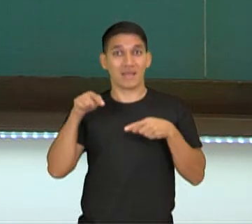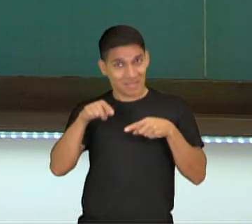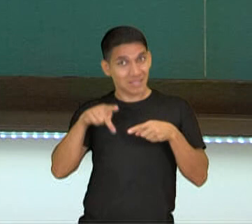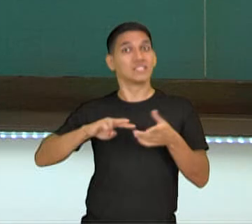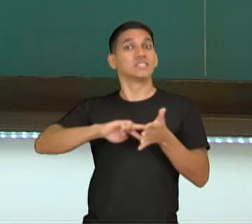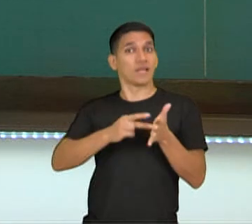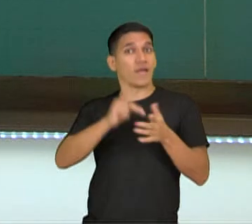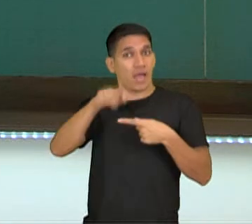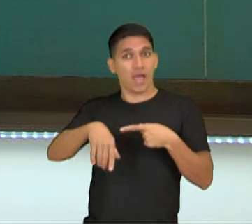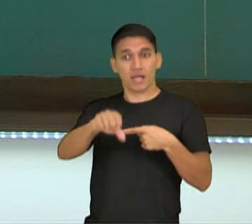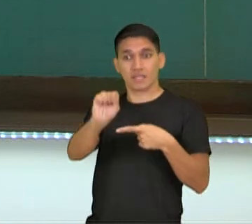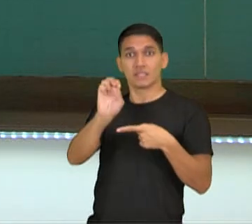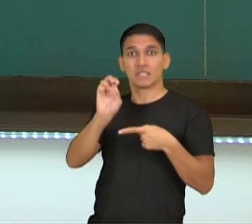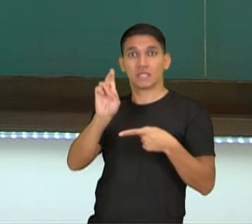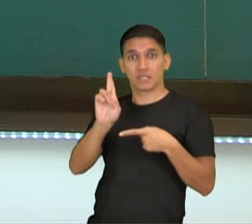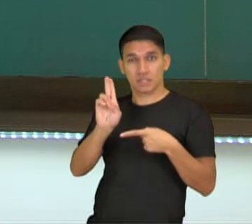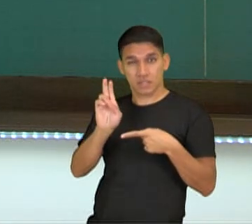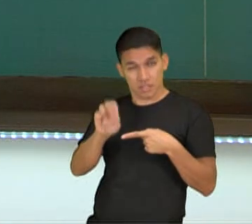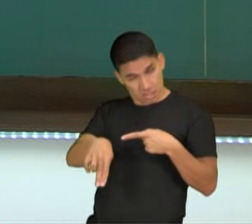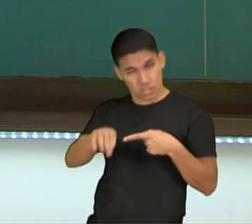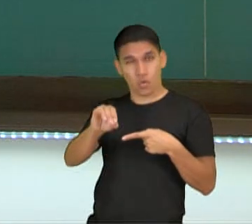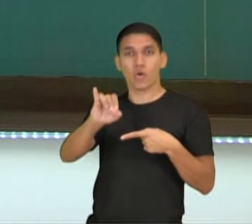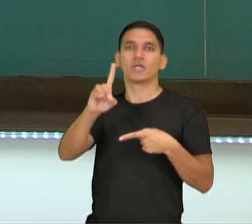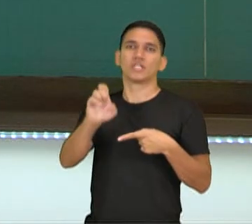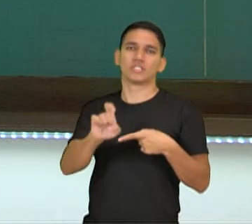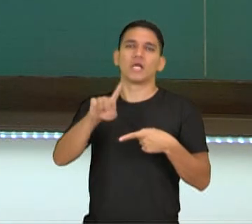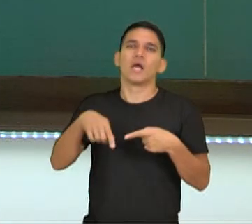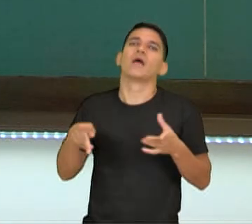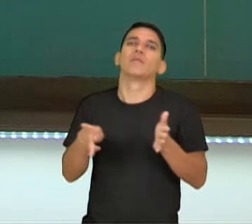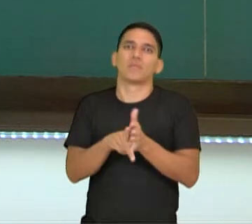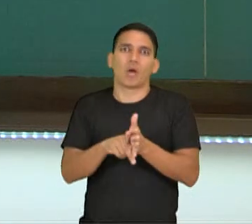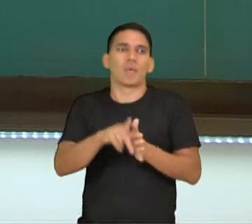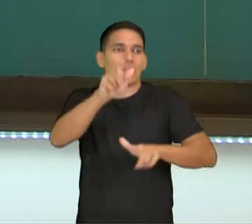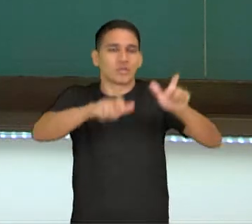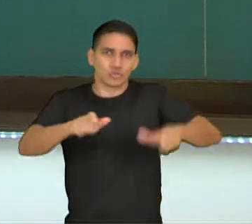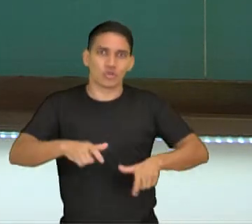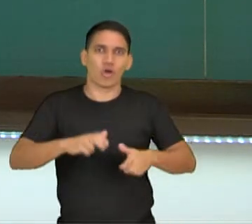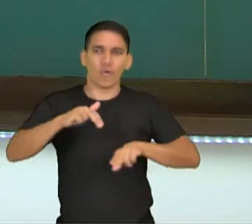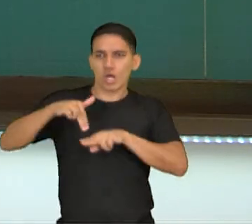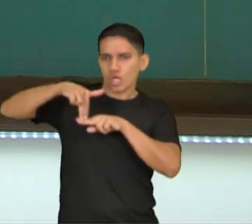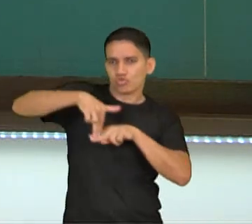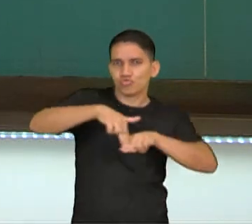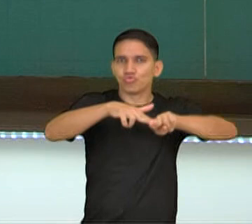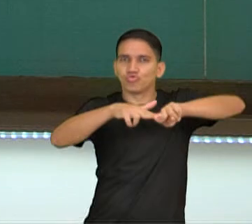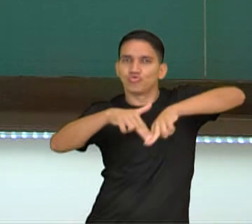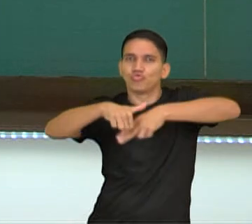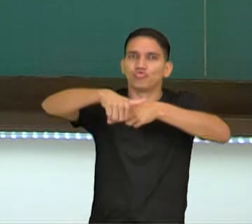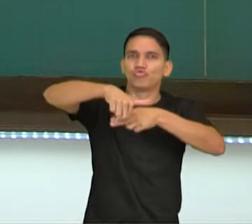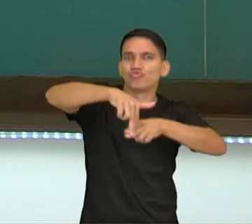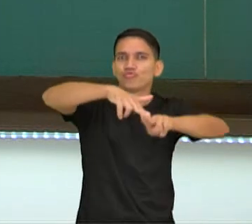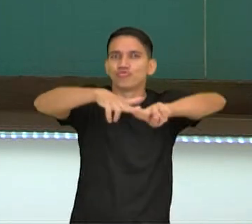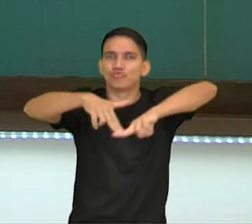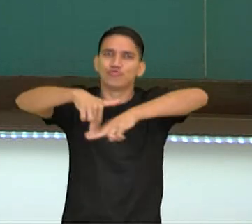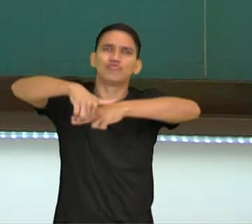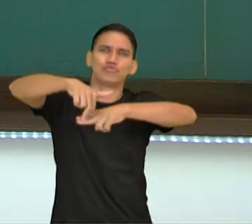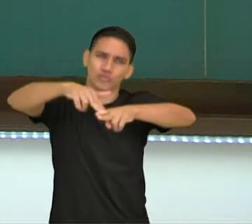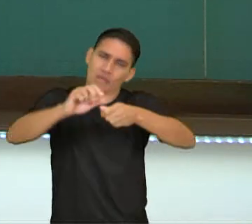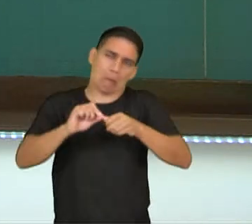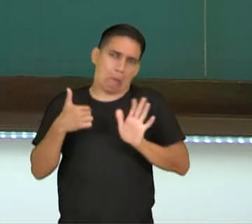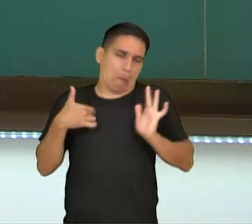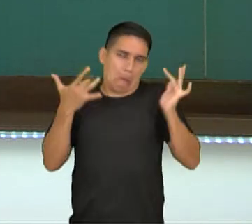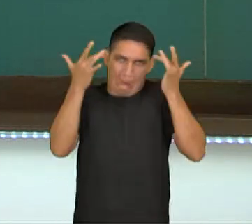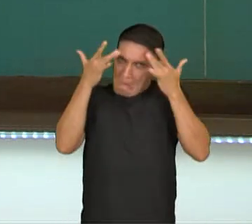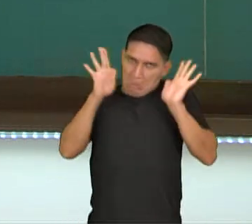senoide, inclusive usado também pelos praticantes de esportes aquáticos, tá, gente? Quem aí faz surf, eu não entendo, não sou